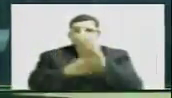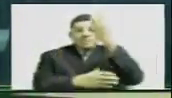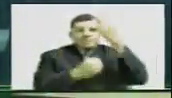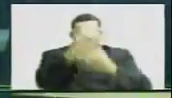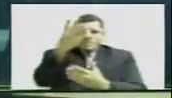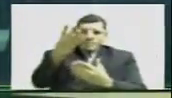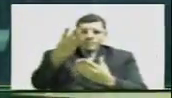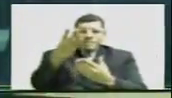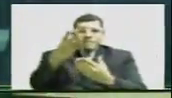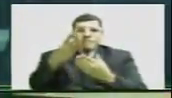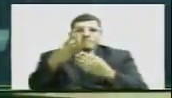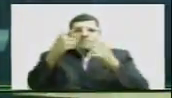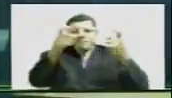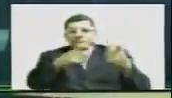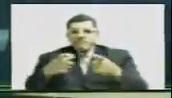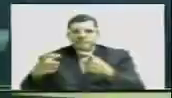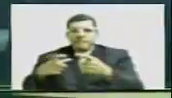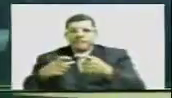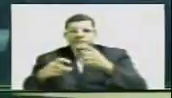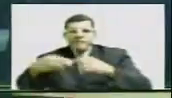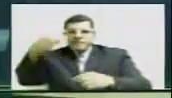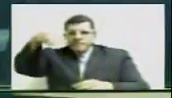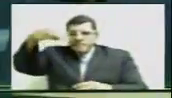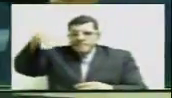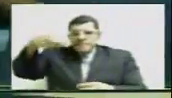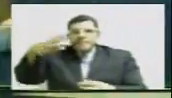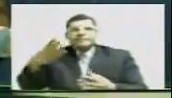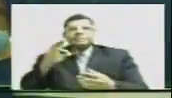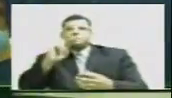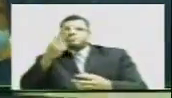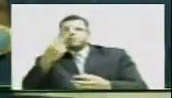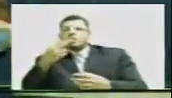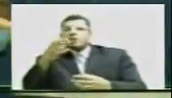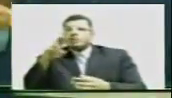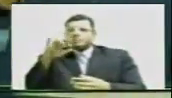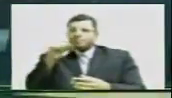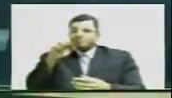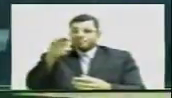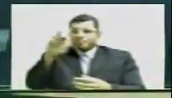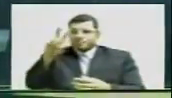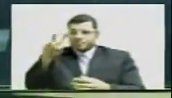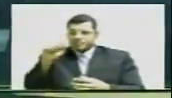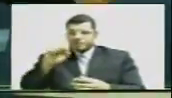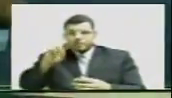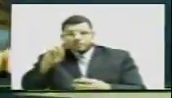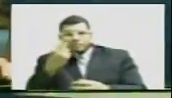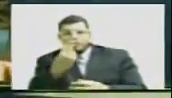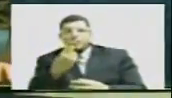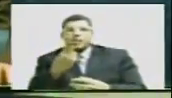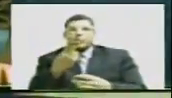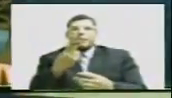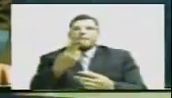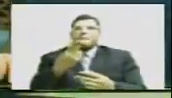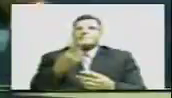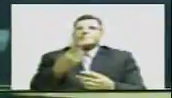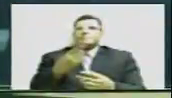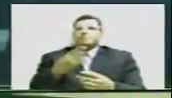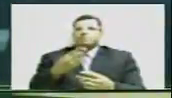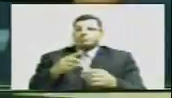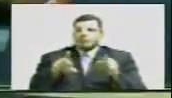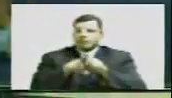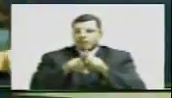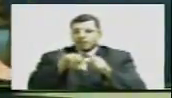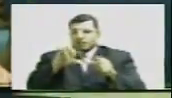implantar uma indústria em Manacapuru, ou em Rio Preto da Eva, ou em